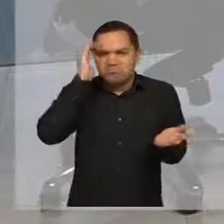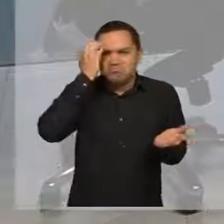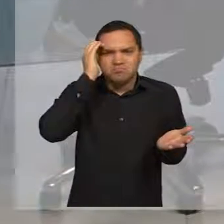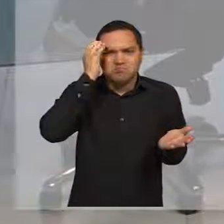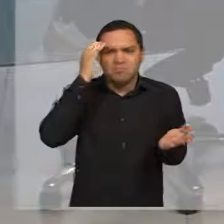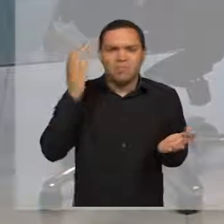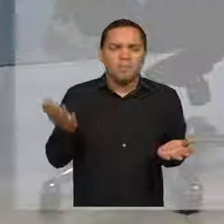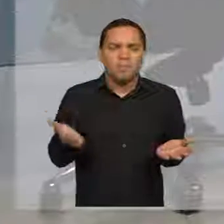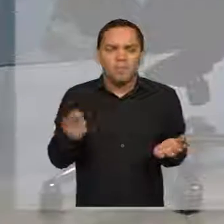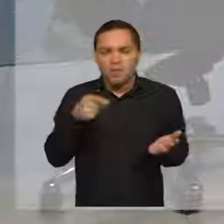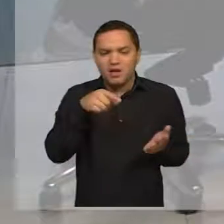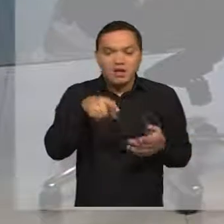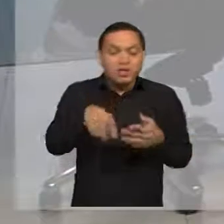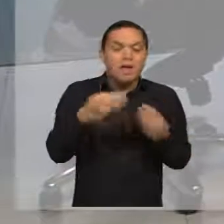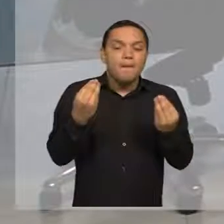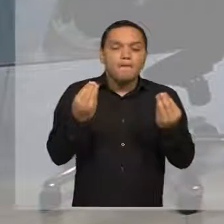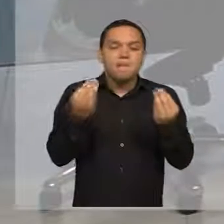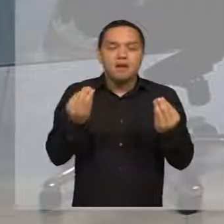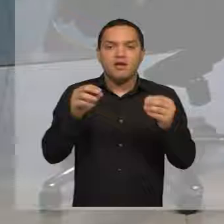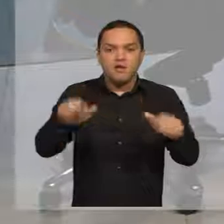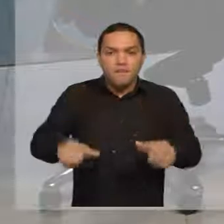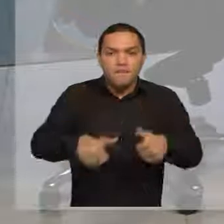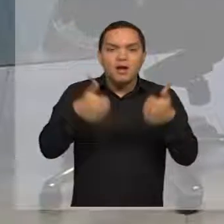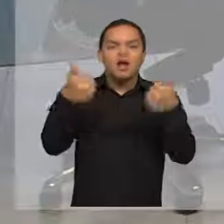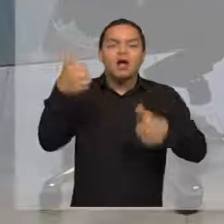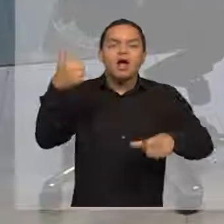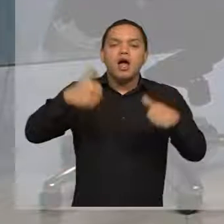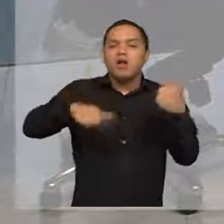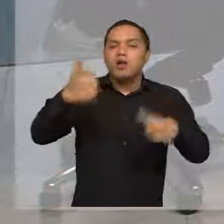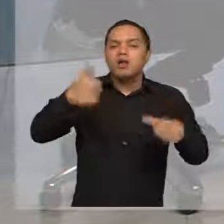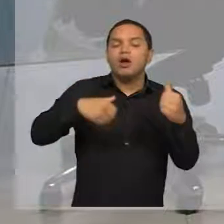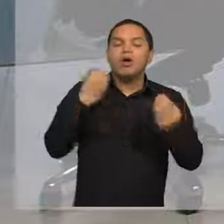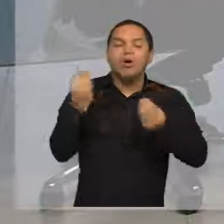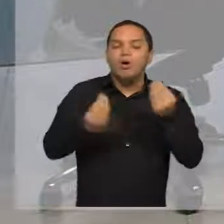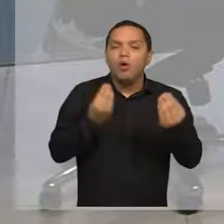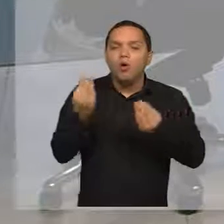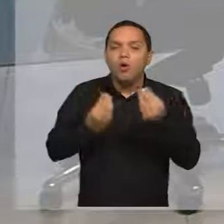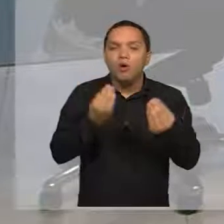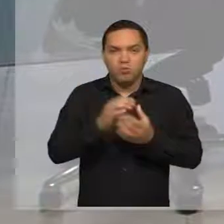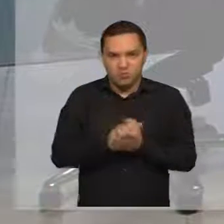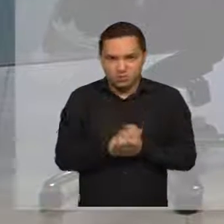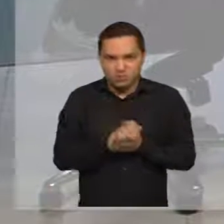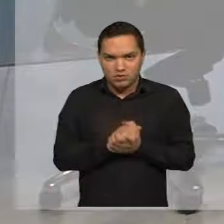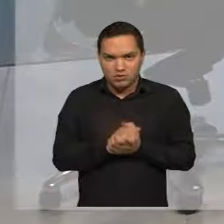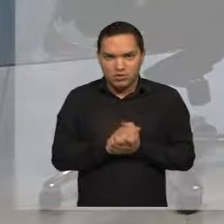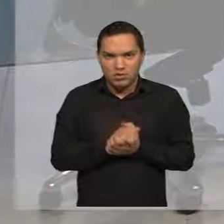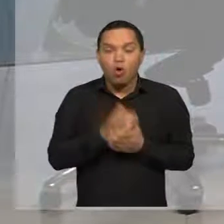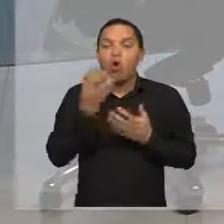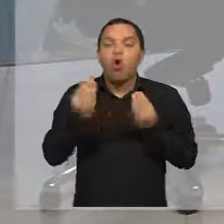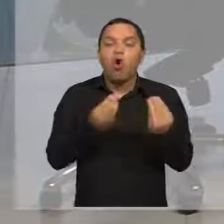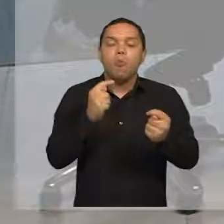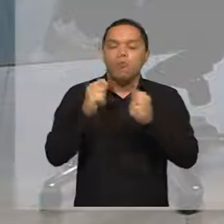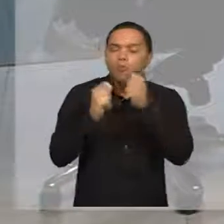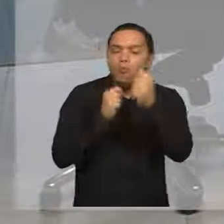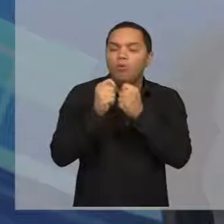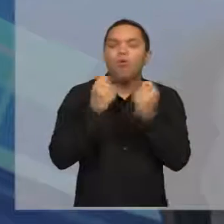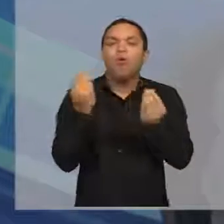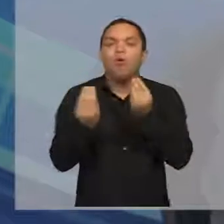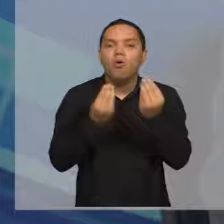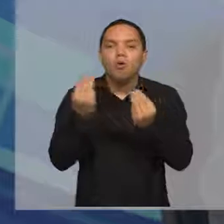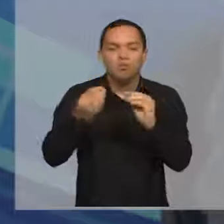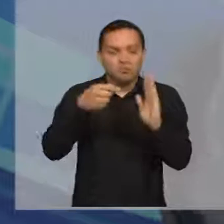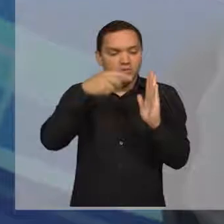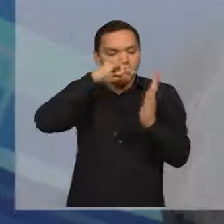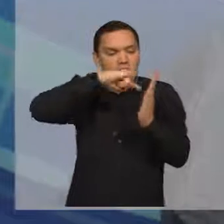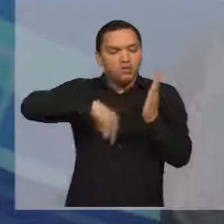Onde é que nós vamos chegar? Nós vamos ter uma melhoria de qualidade em que sentido? Como é que isso vai ser mensurado? Quer dizer, são as questões que não estão claras